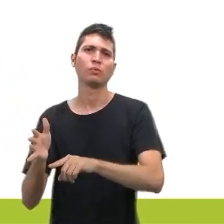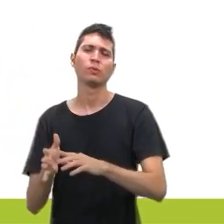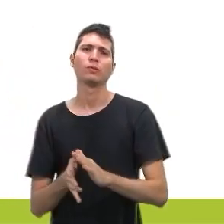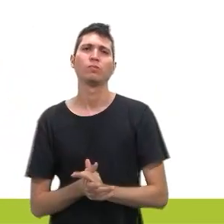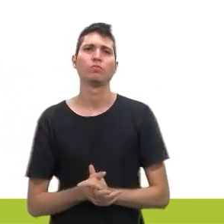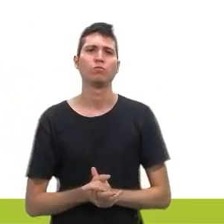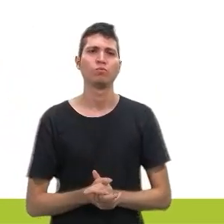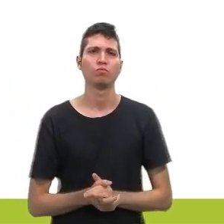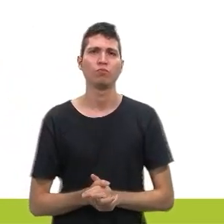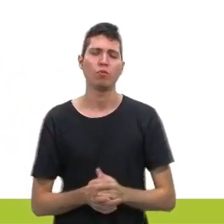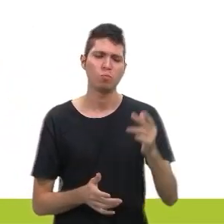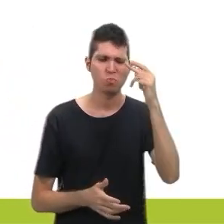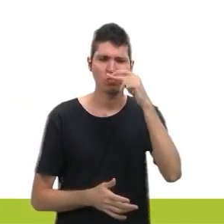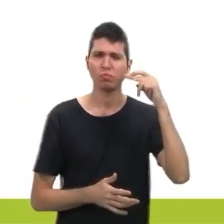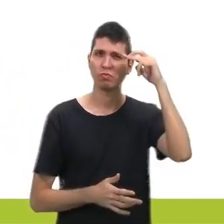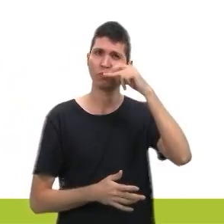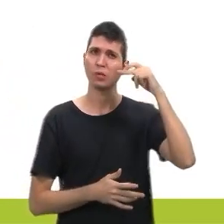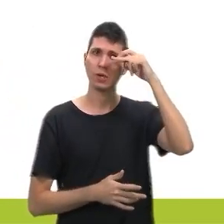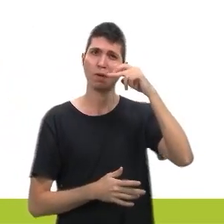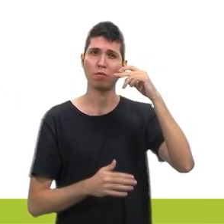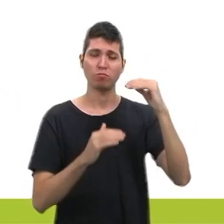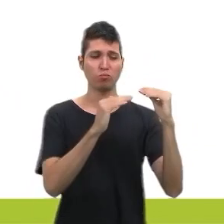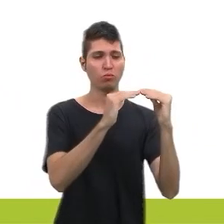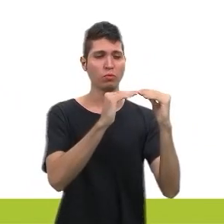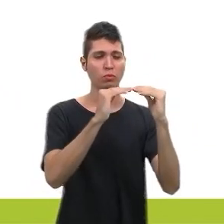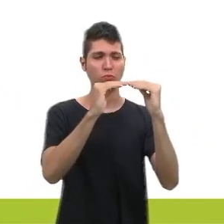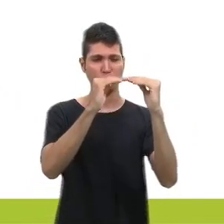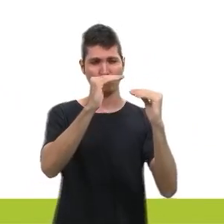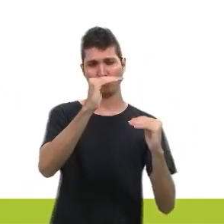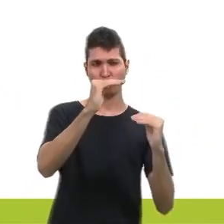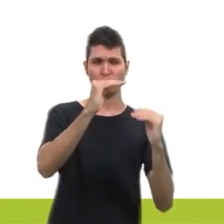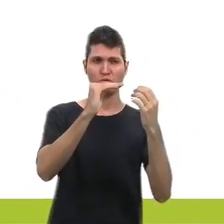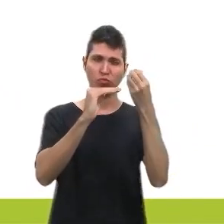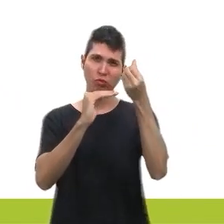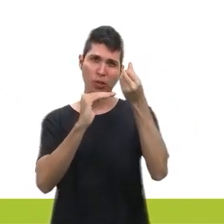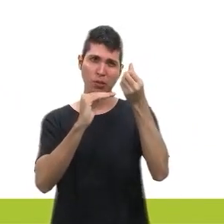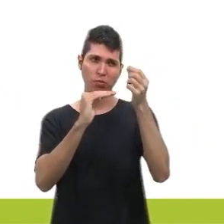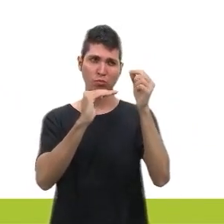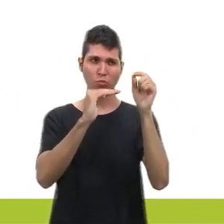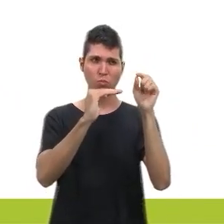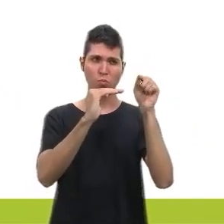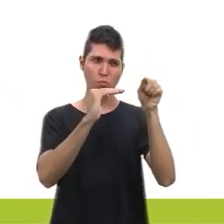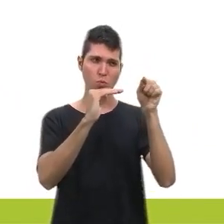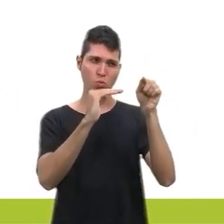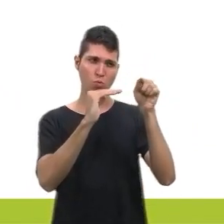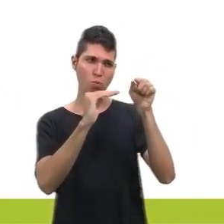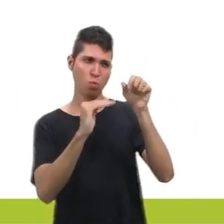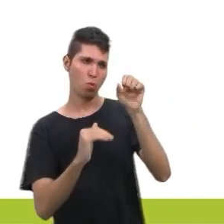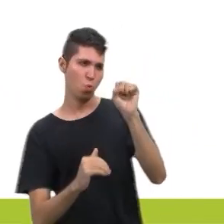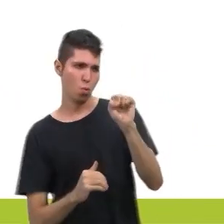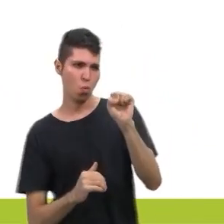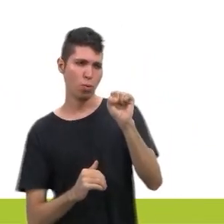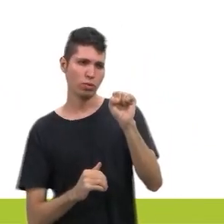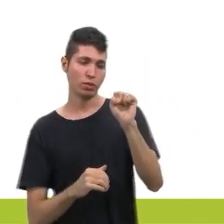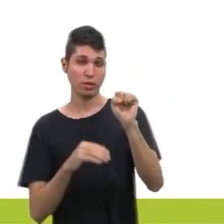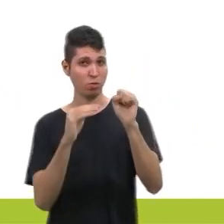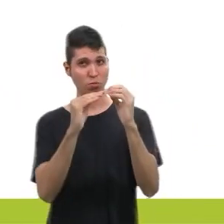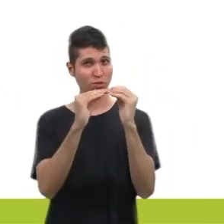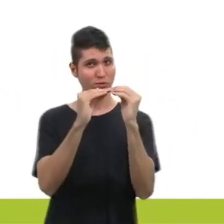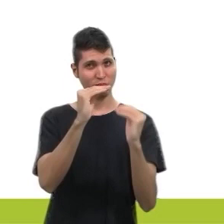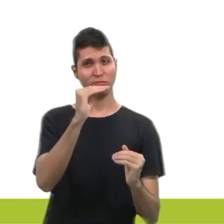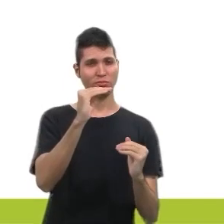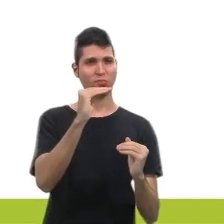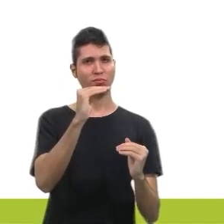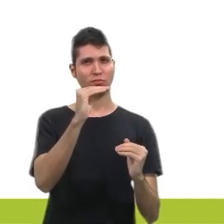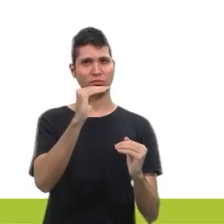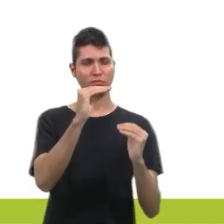mais que você tem aqui? Você tem o menor agora depois do 6,8. Você vai para o 7,5, é o menor que existe, ó.